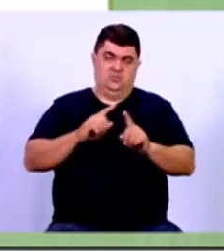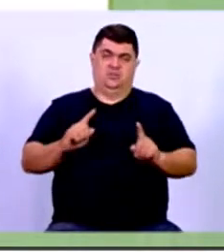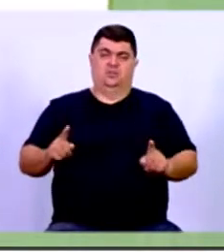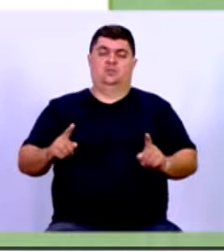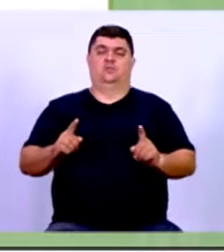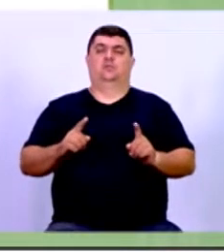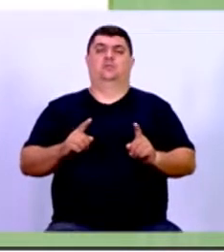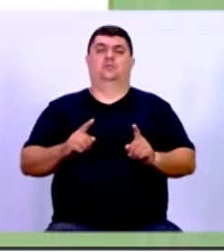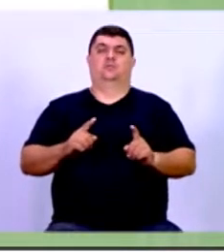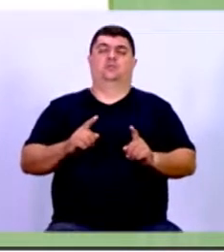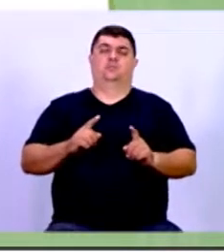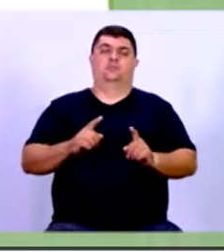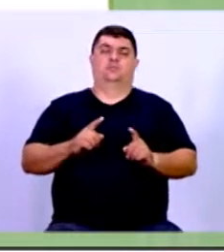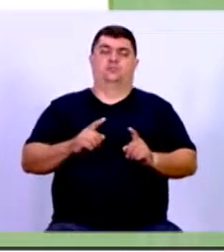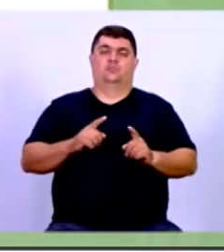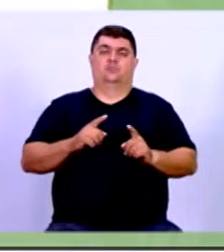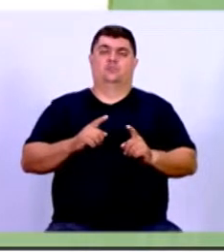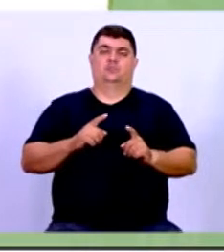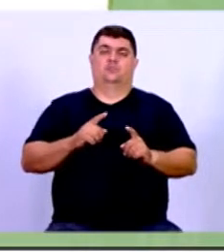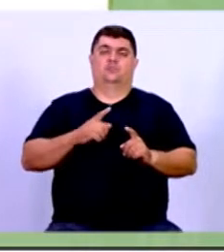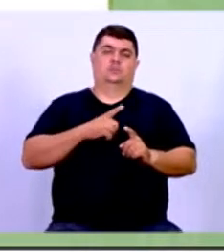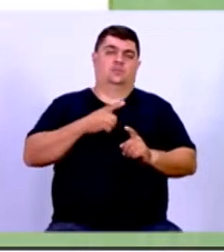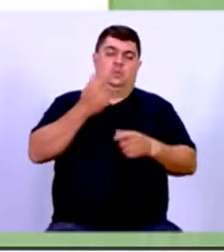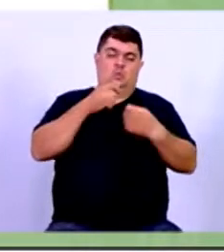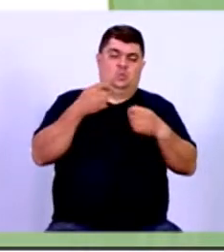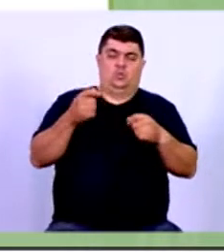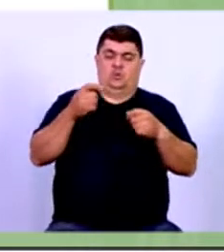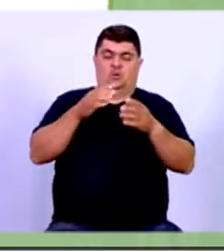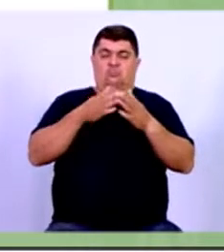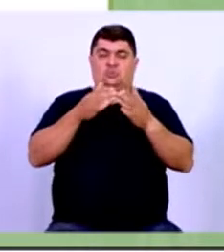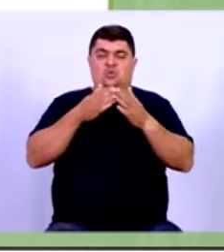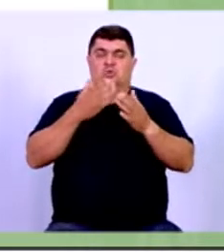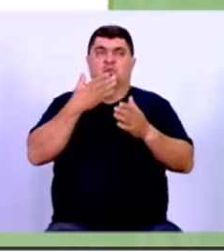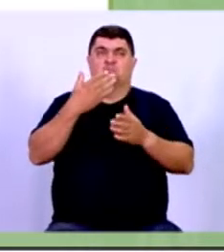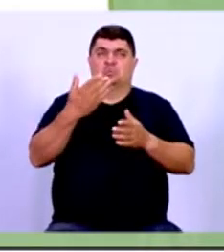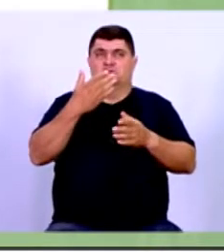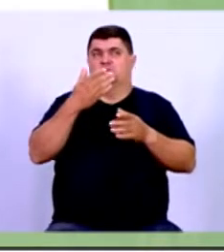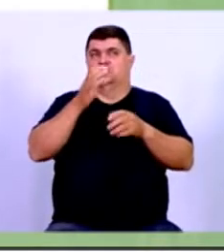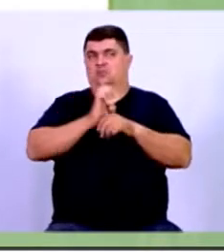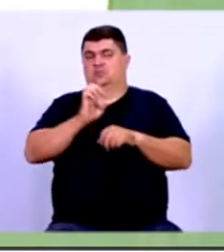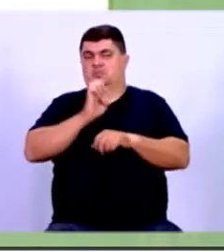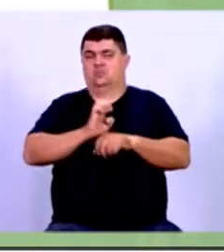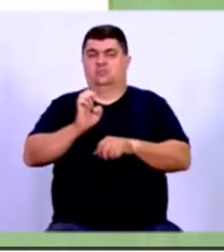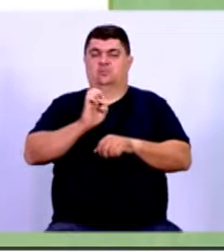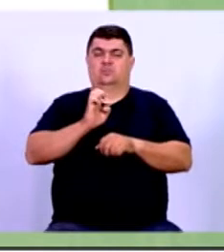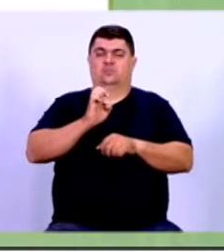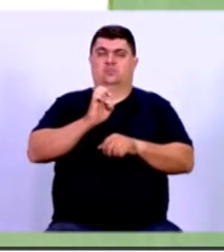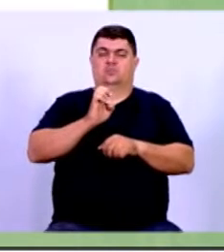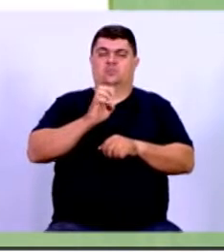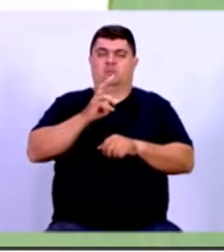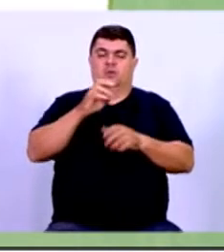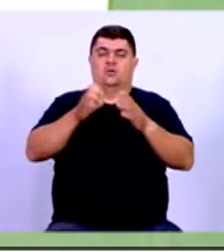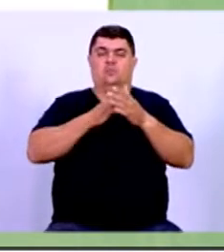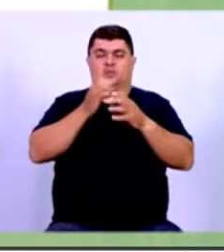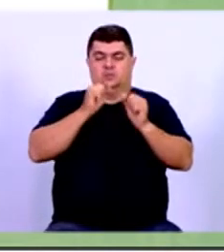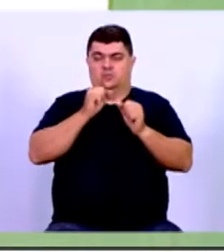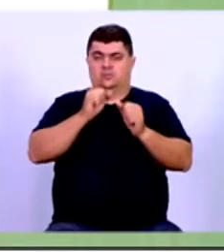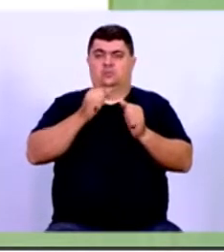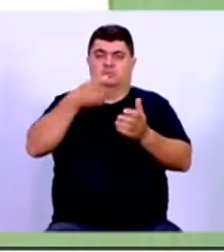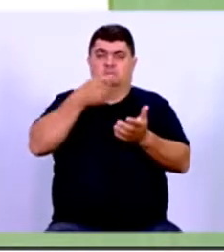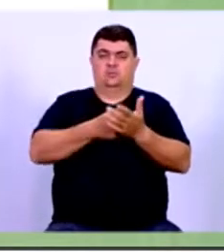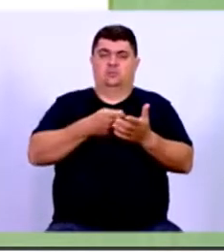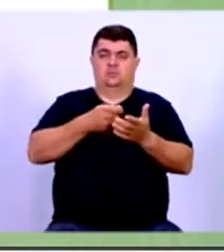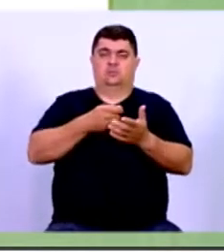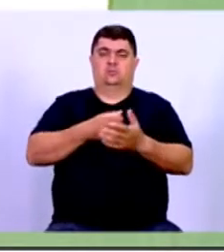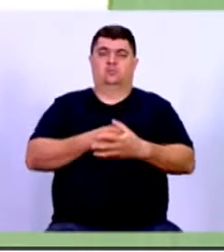como requisito, não faz parte do requisito de formação, então a empresa pode pagar uma